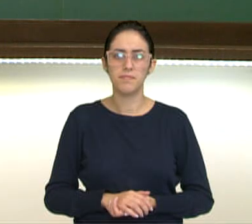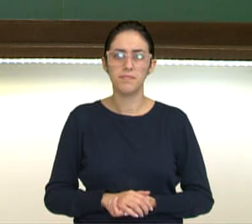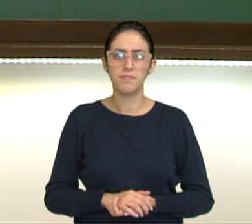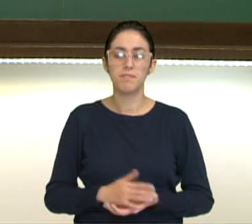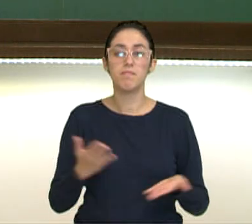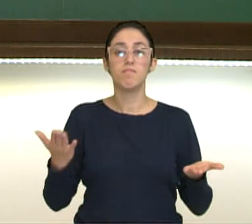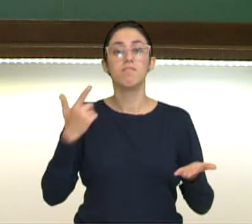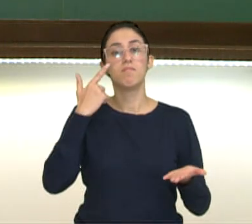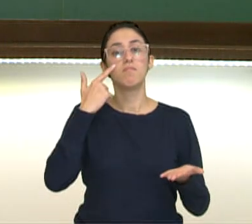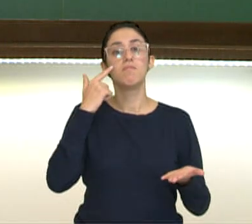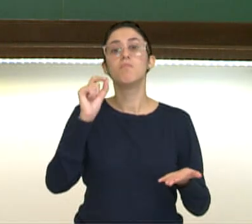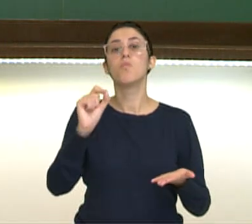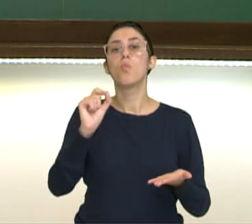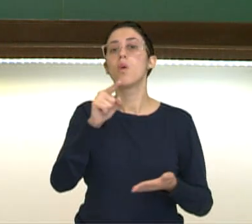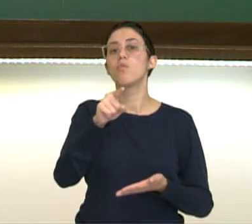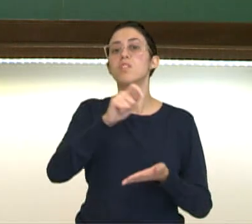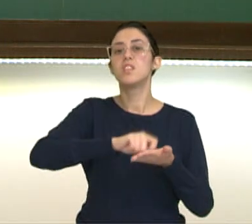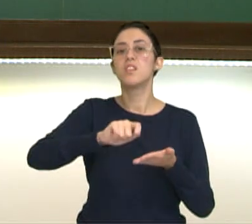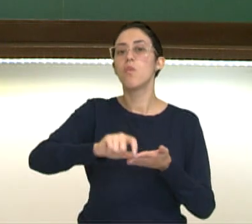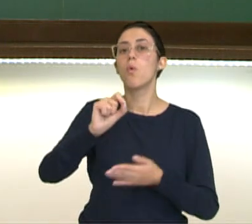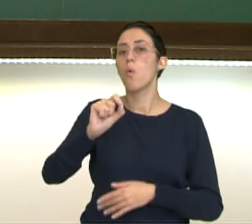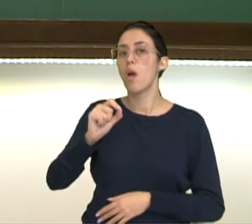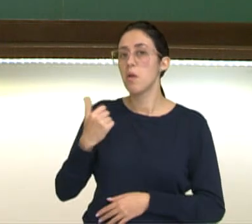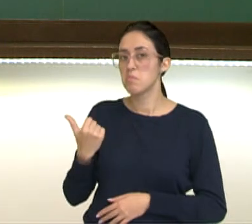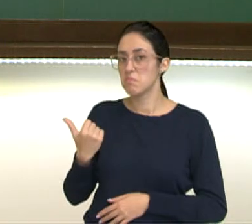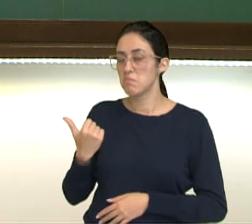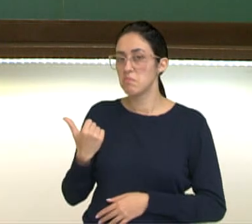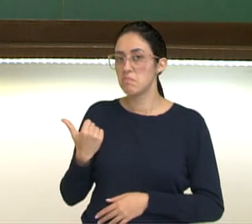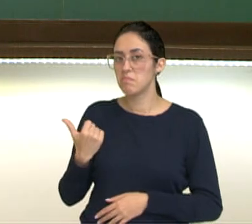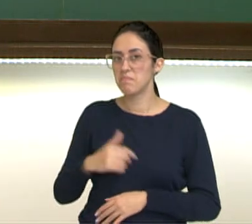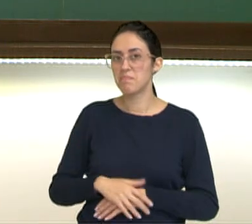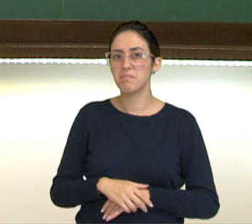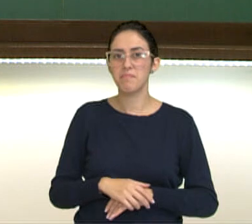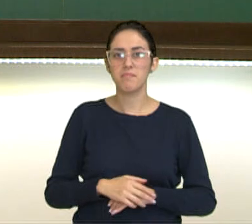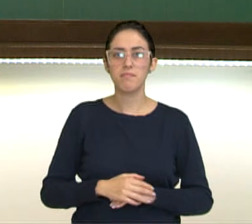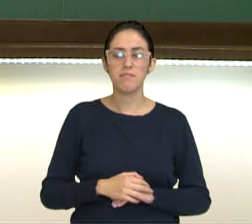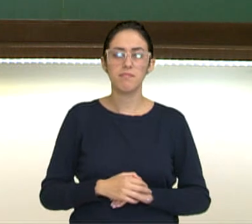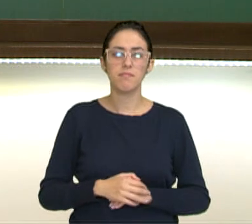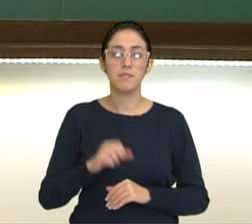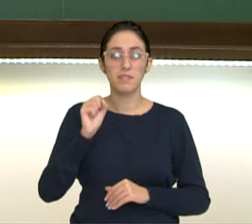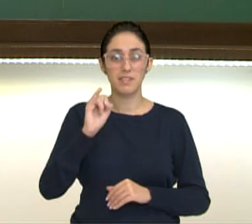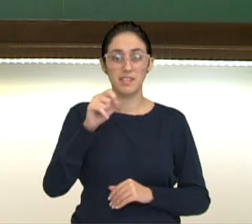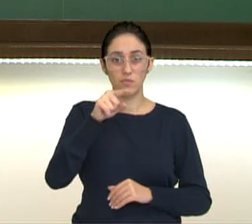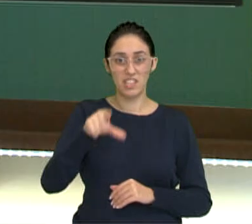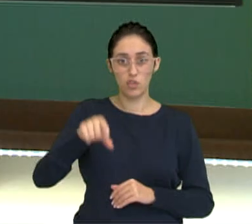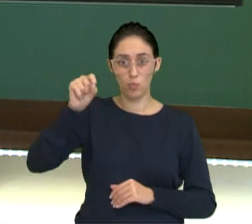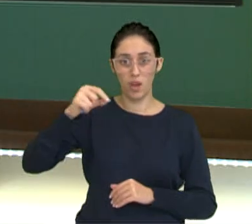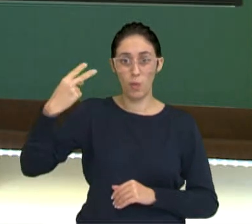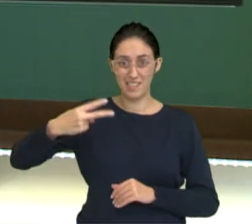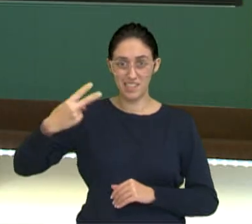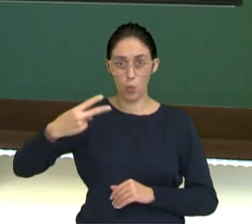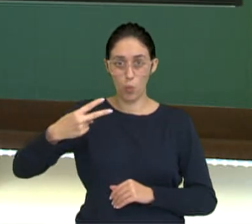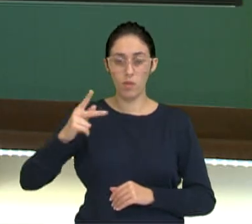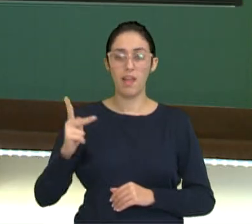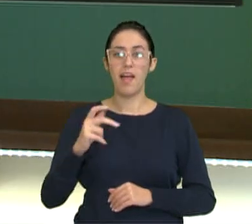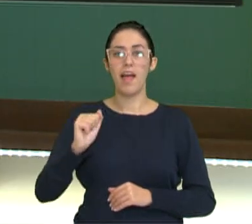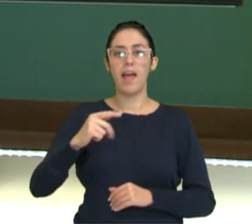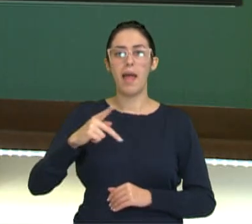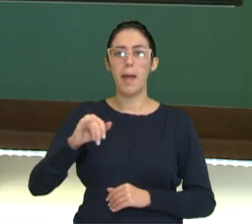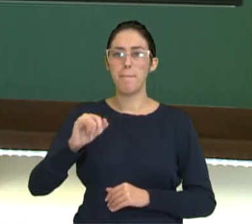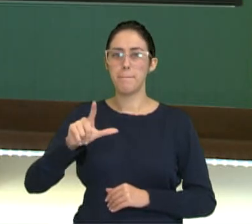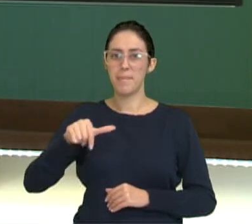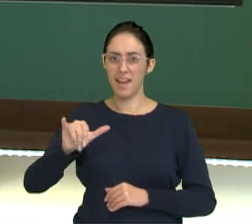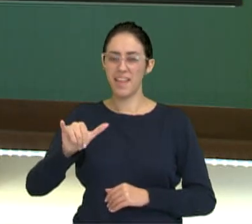Vamos ver aí qual foi a opção que você colocou? Vamos lá. Se você escolheu a segunda, happily, você